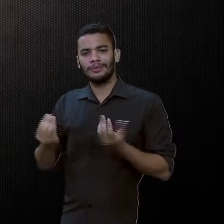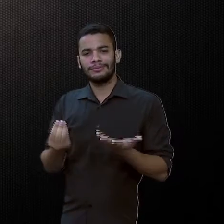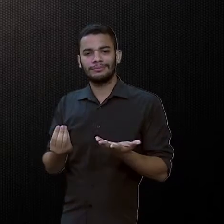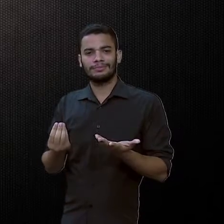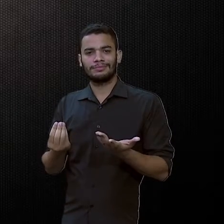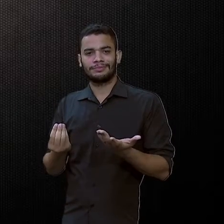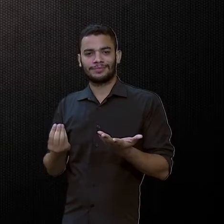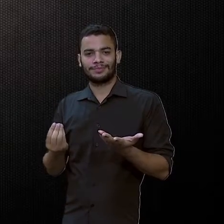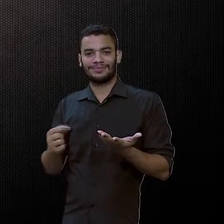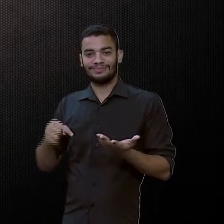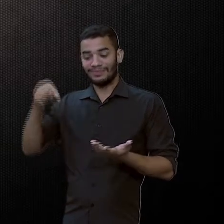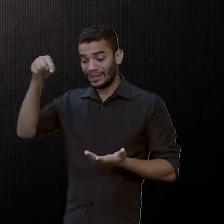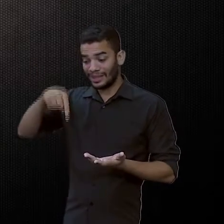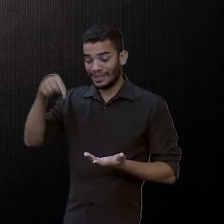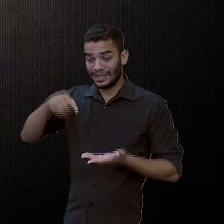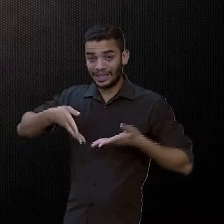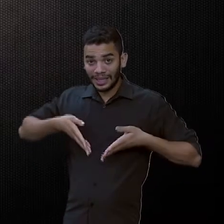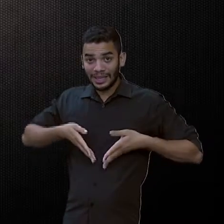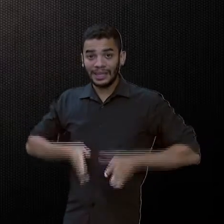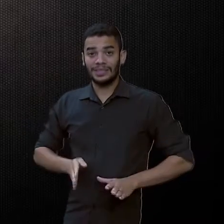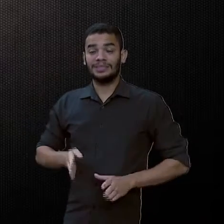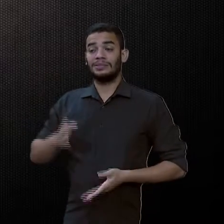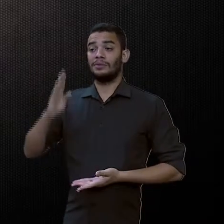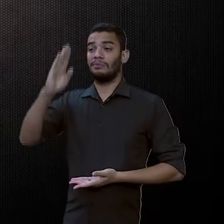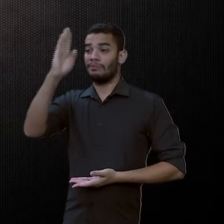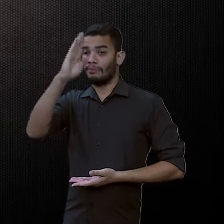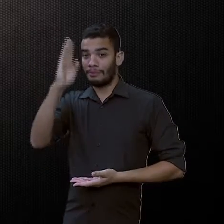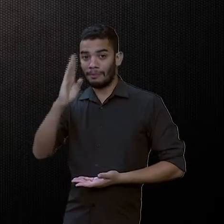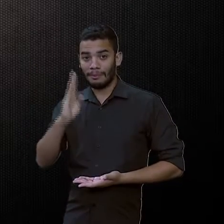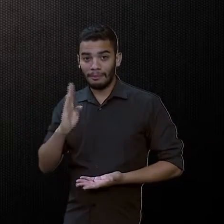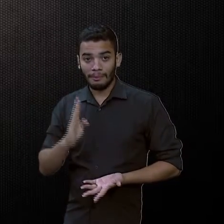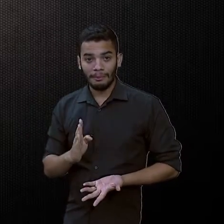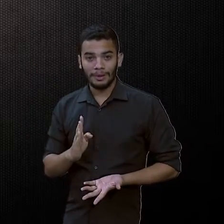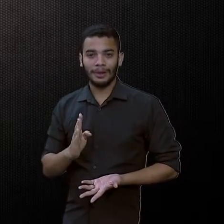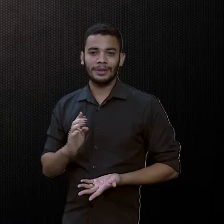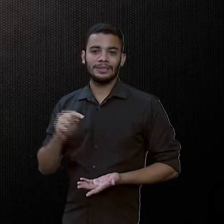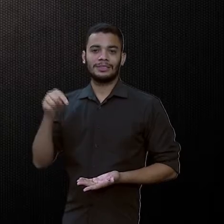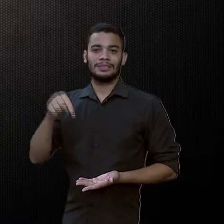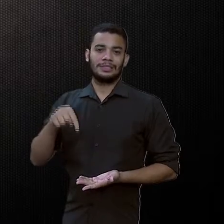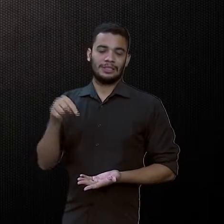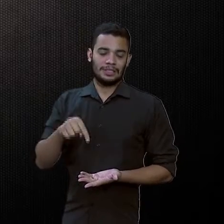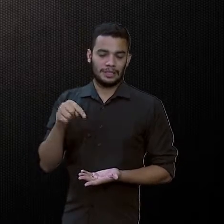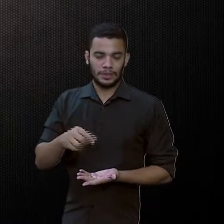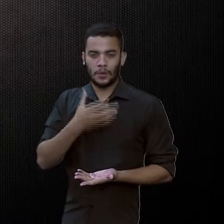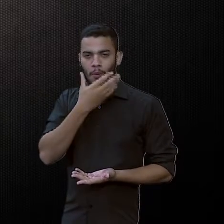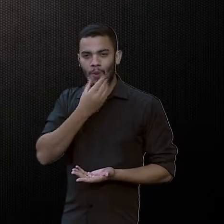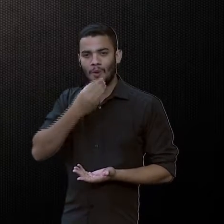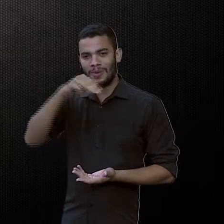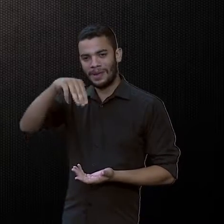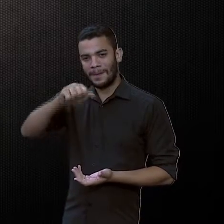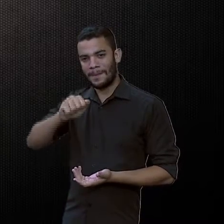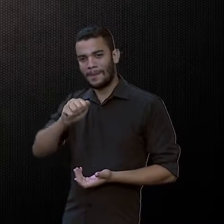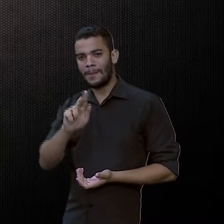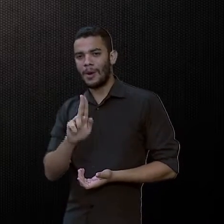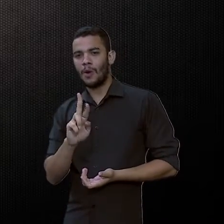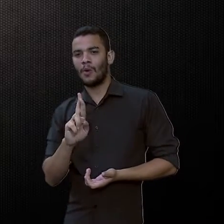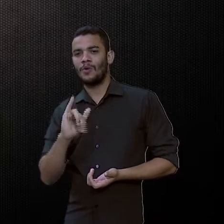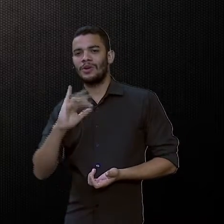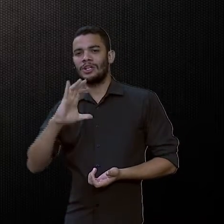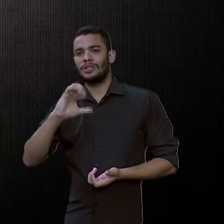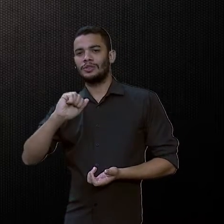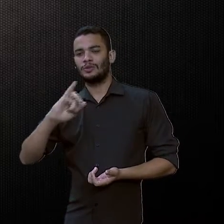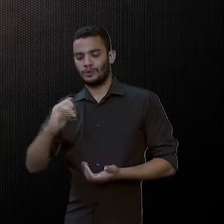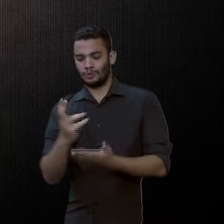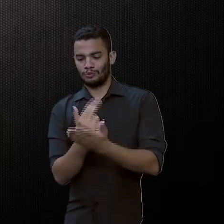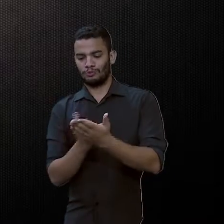Afinal, a Magali é filha do brasileiro Maurício de Souza, cartunista aqui do Brasil. Um adjetivo